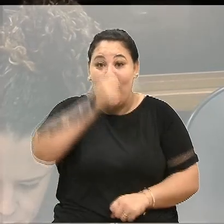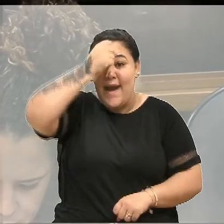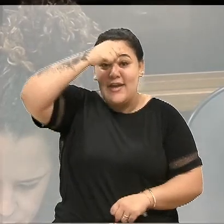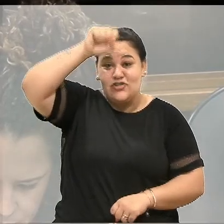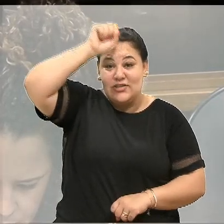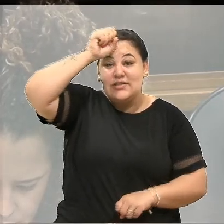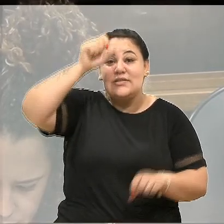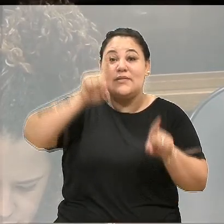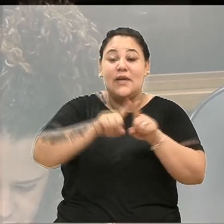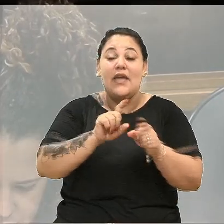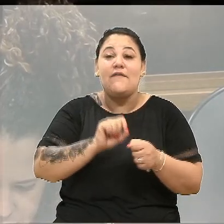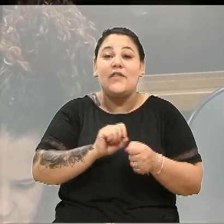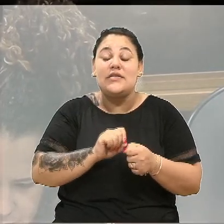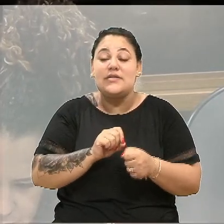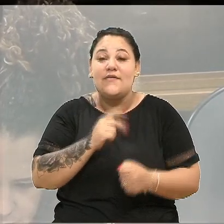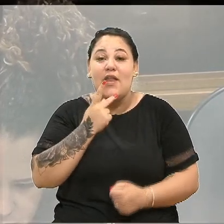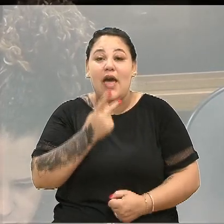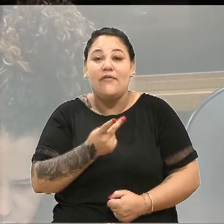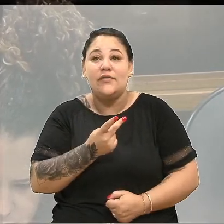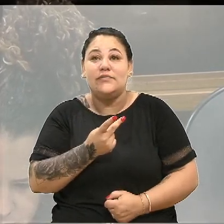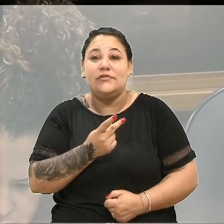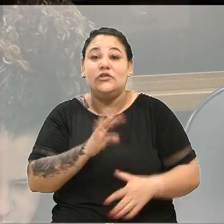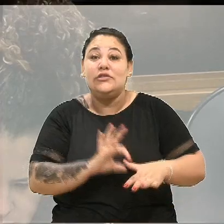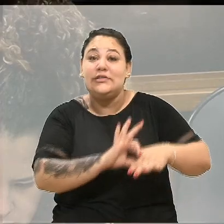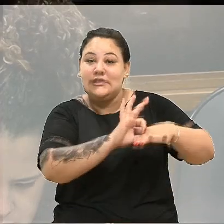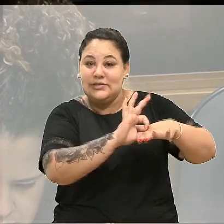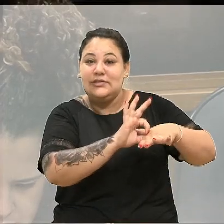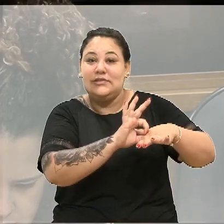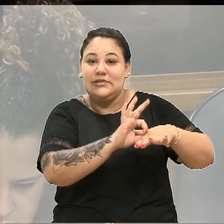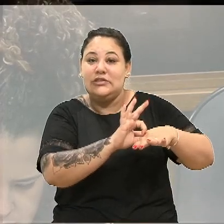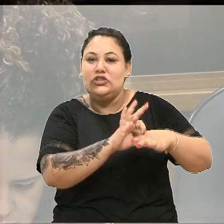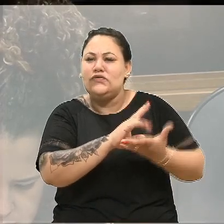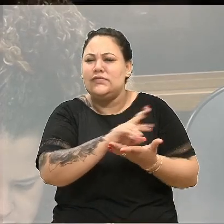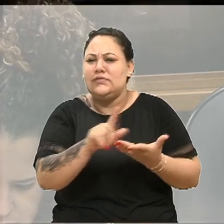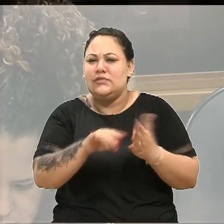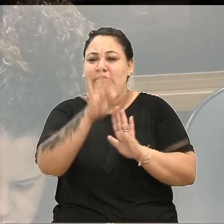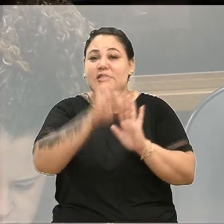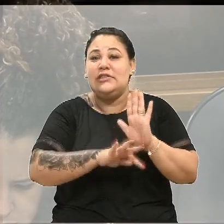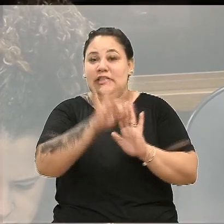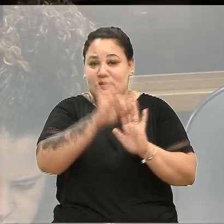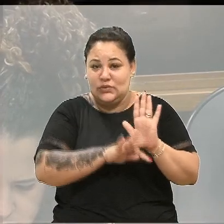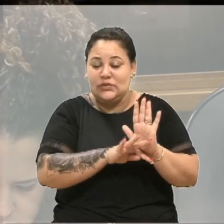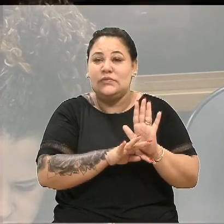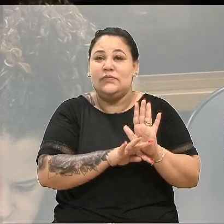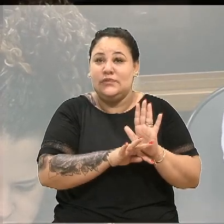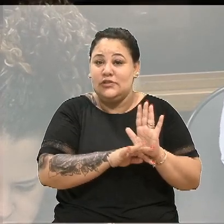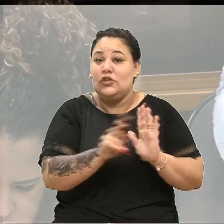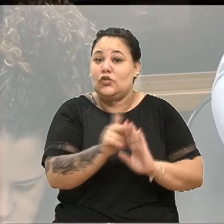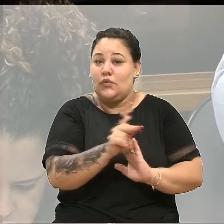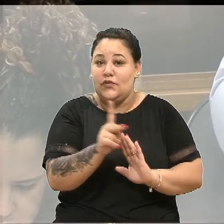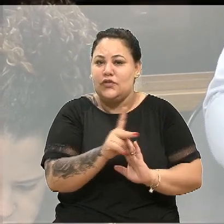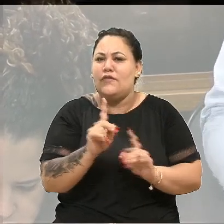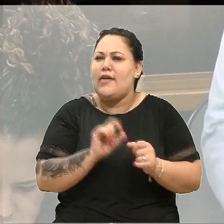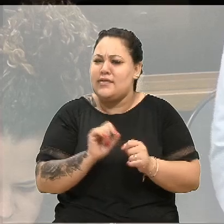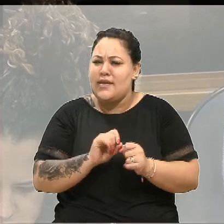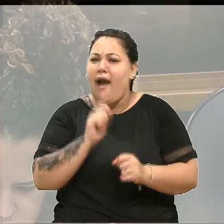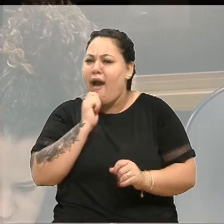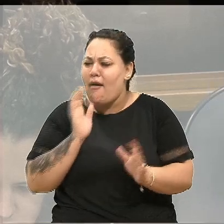Sul e falava da liderança, né, e dos textos que o Pozenato trazia lá na época da ditadura,